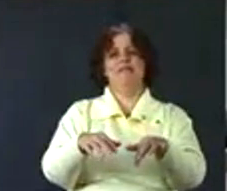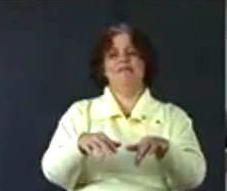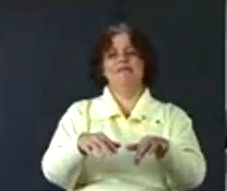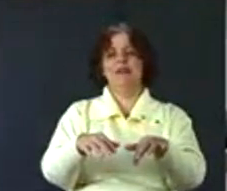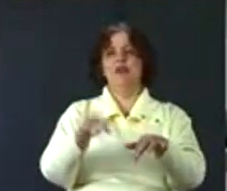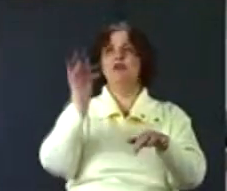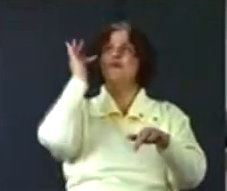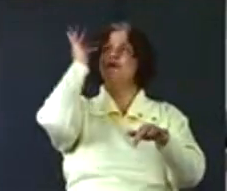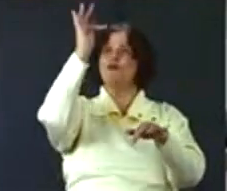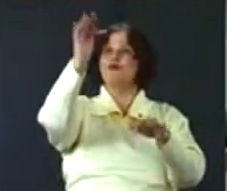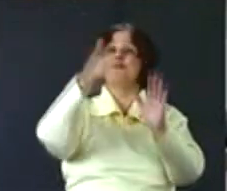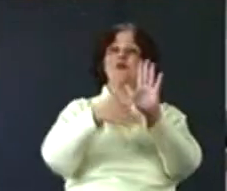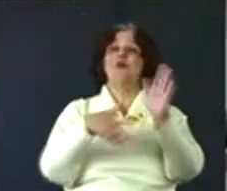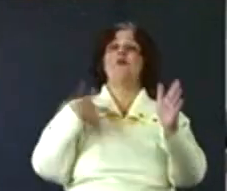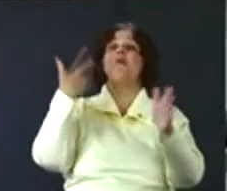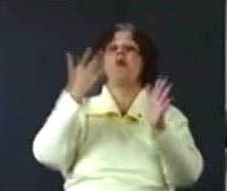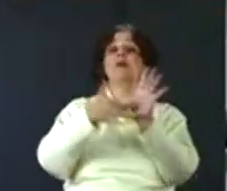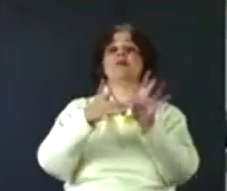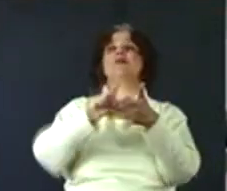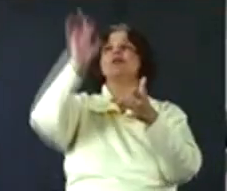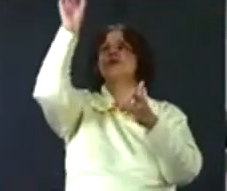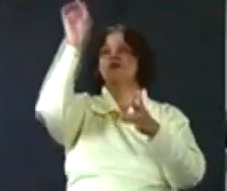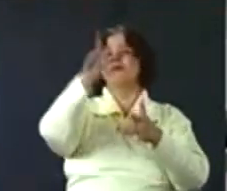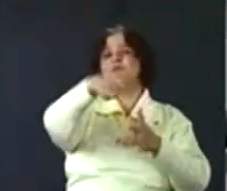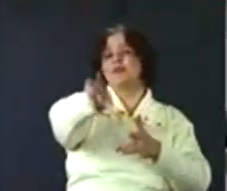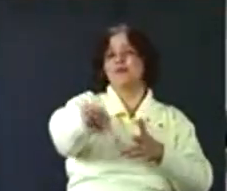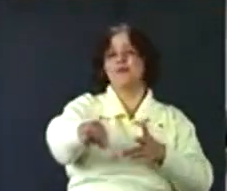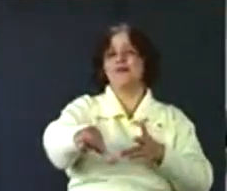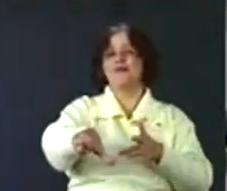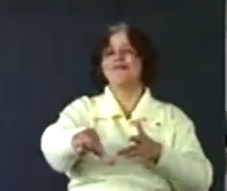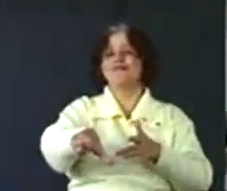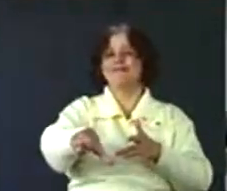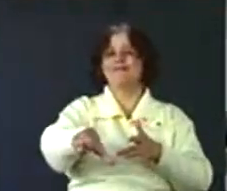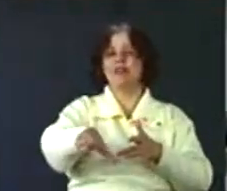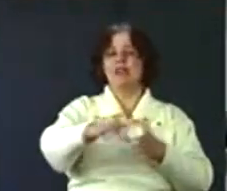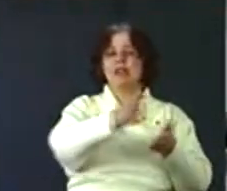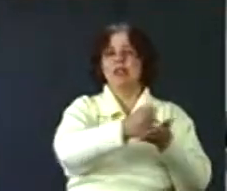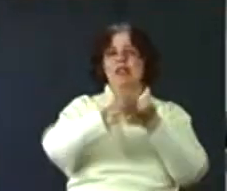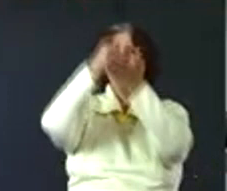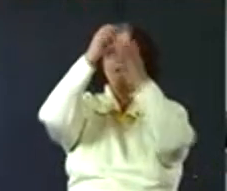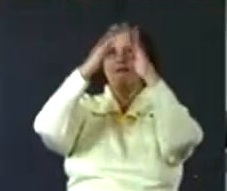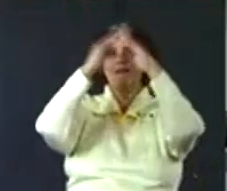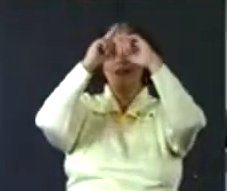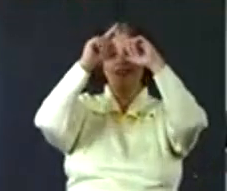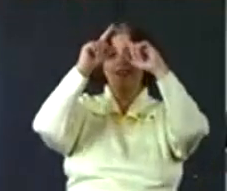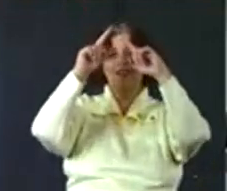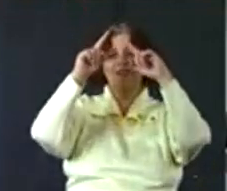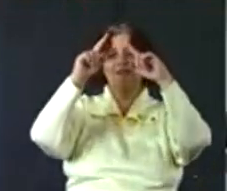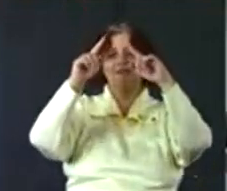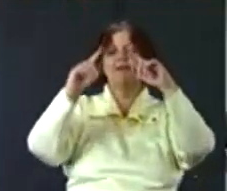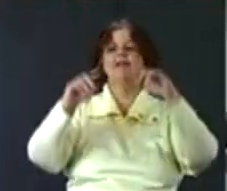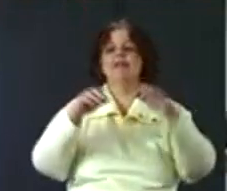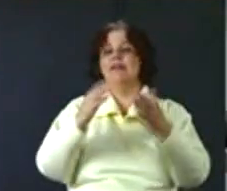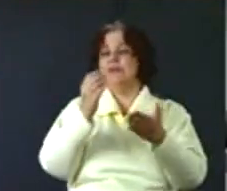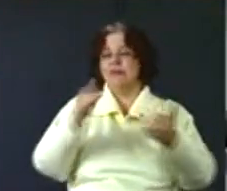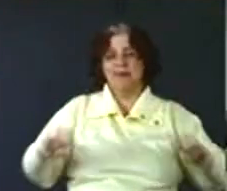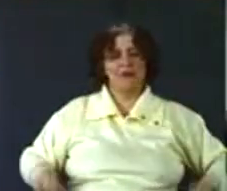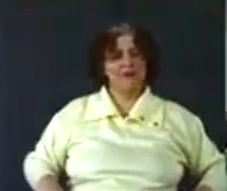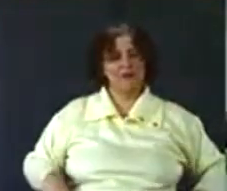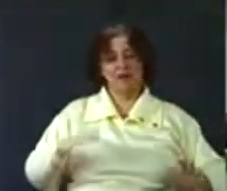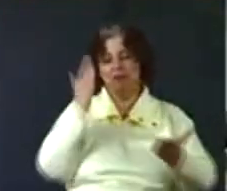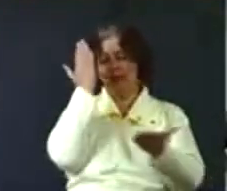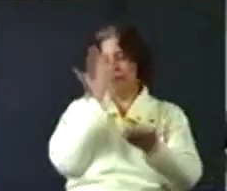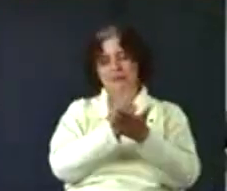tem questionado a tribulação na sua vida e diz: quando vai passar, pastor? Eu não aguento mais. Quando é que vai terminar tudo